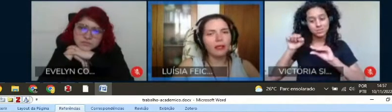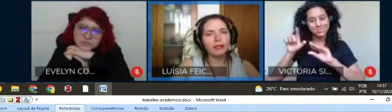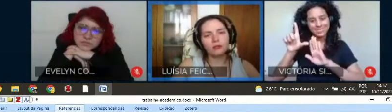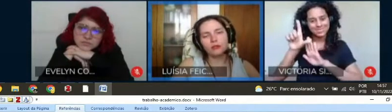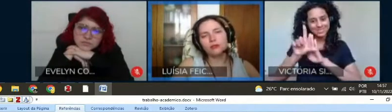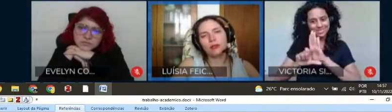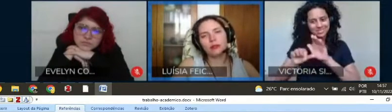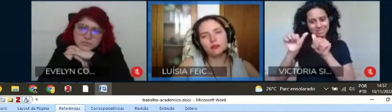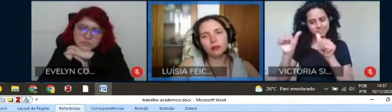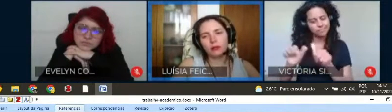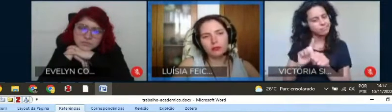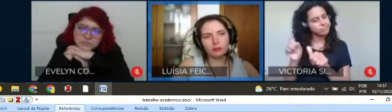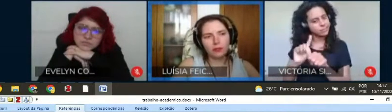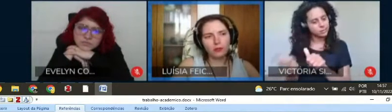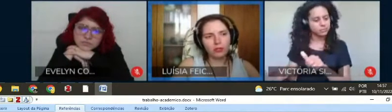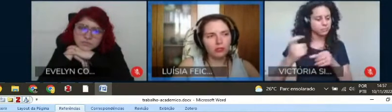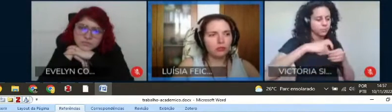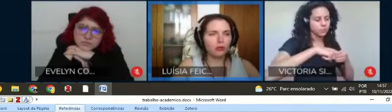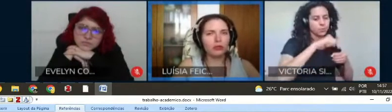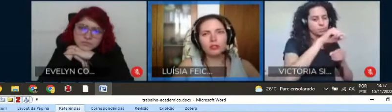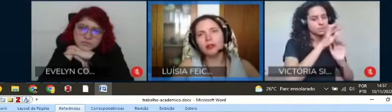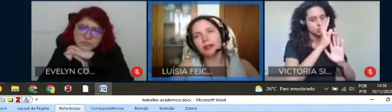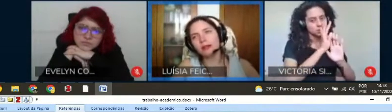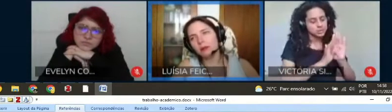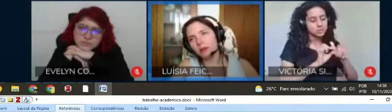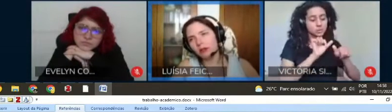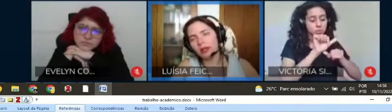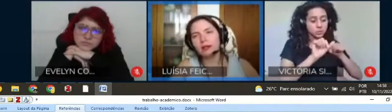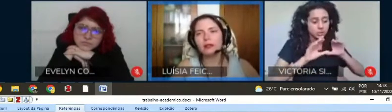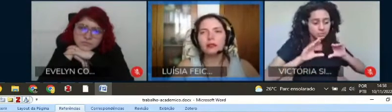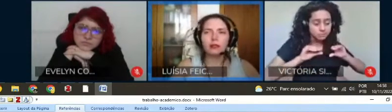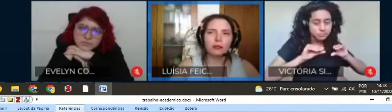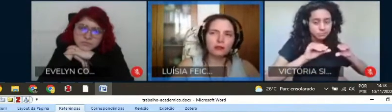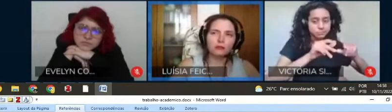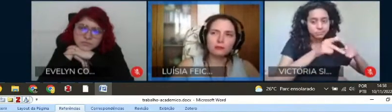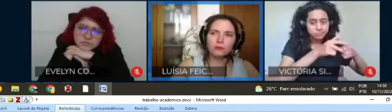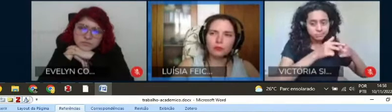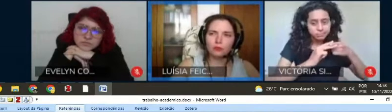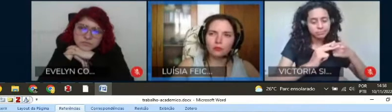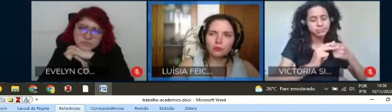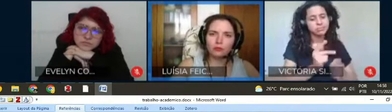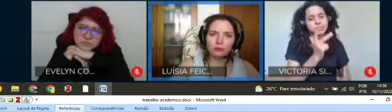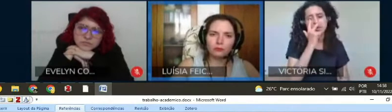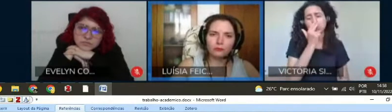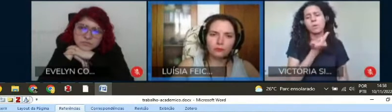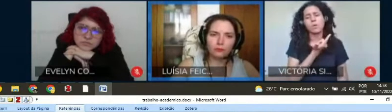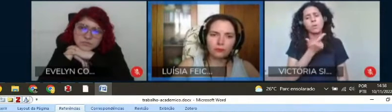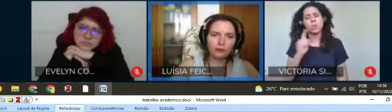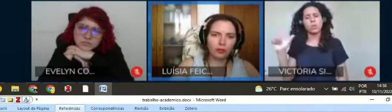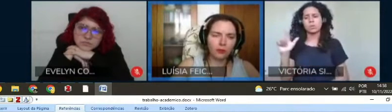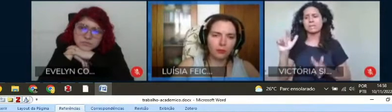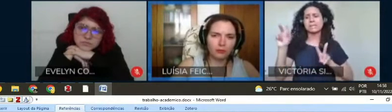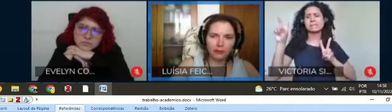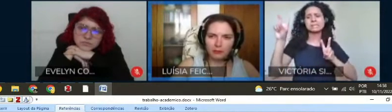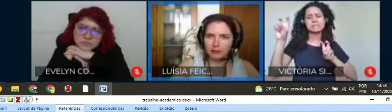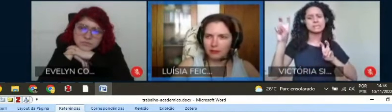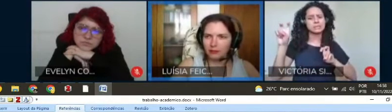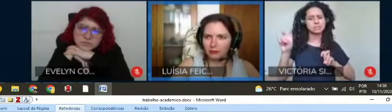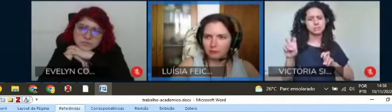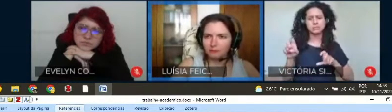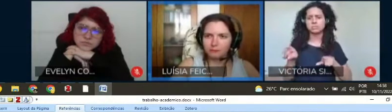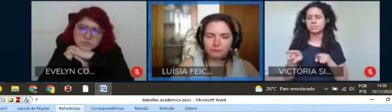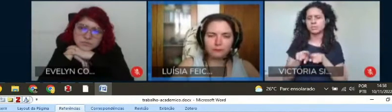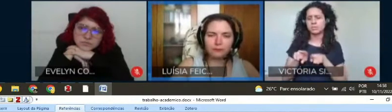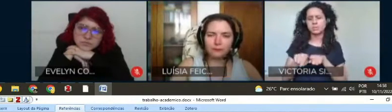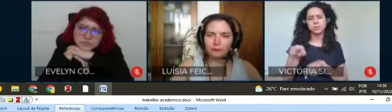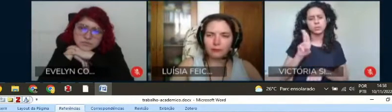citações também. Se tu tiver alguma coisa para corrigir, tu corrige lá na biblioteca e não na forma como está